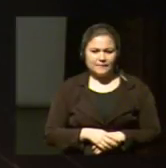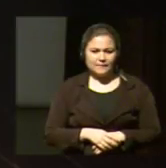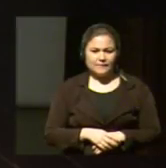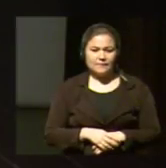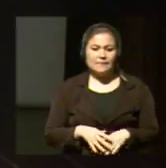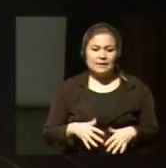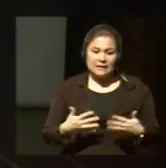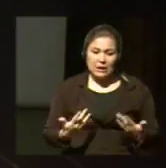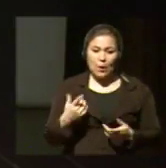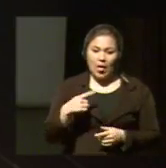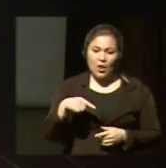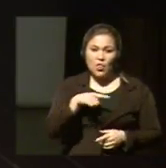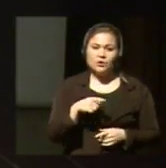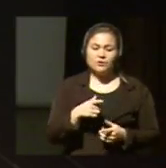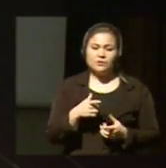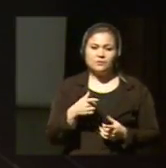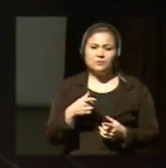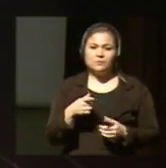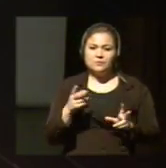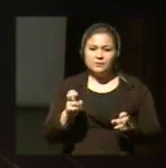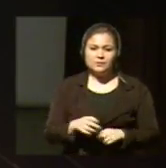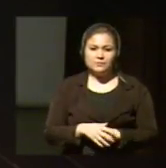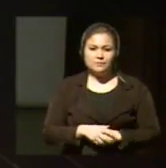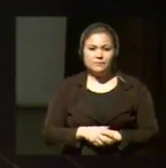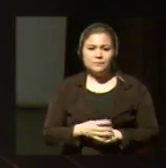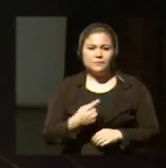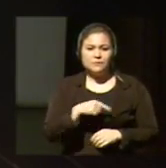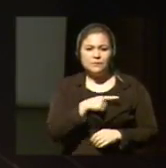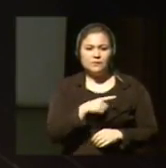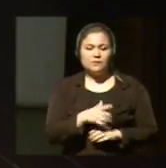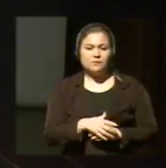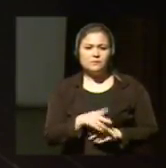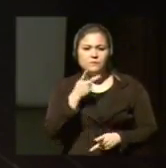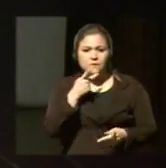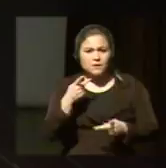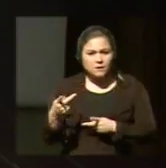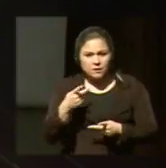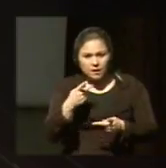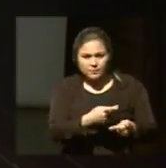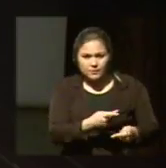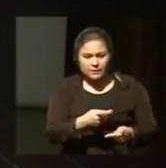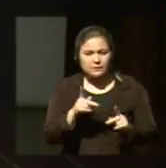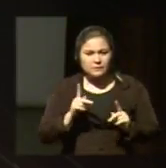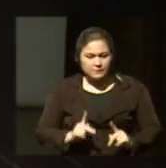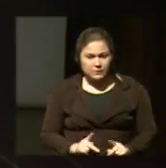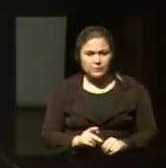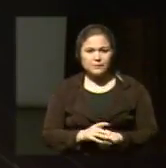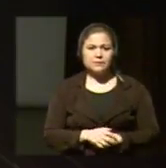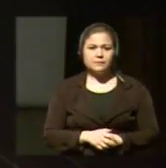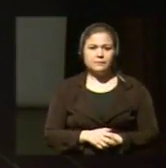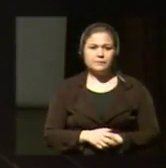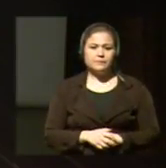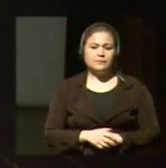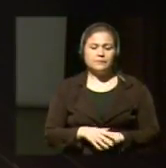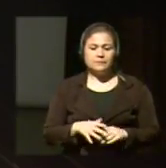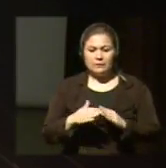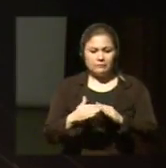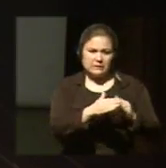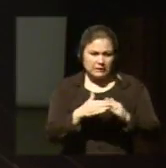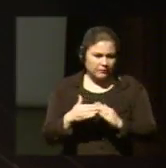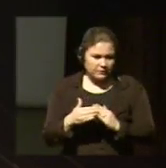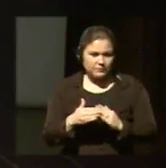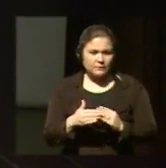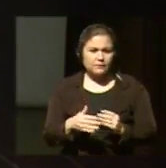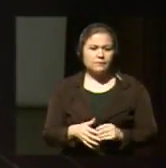Então, essa é a nossa abordagem. Nós visitamos as pessoas e na vizinhança, e